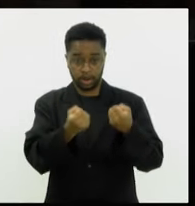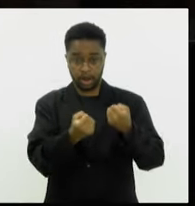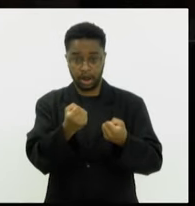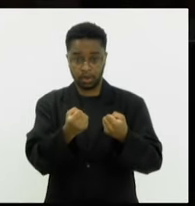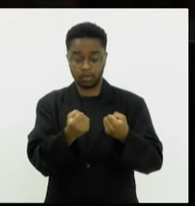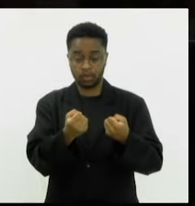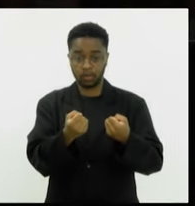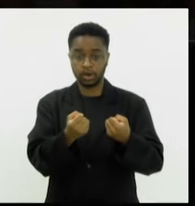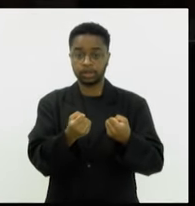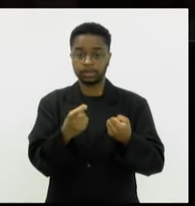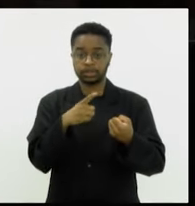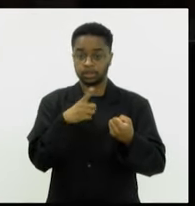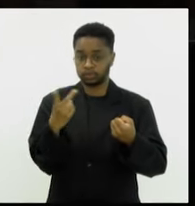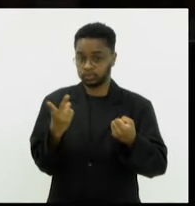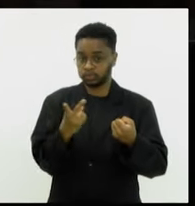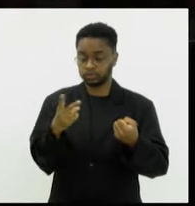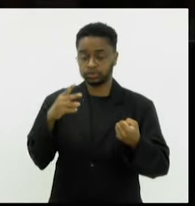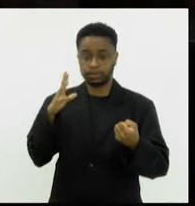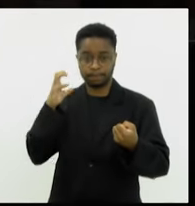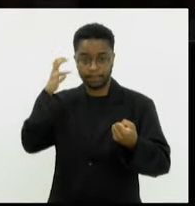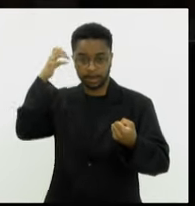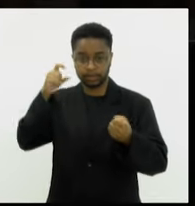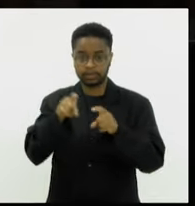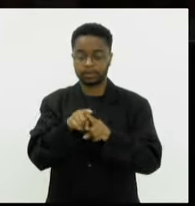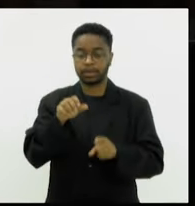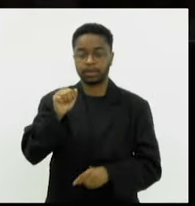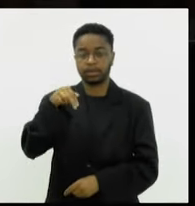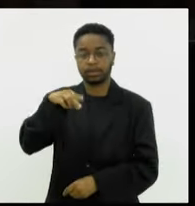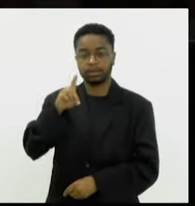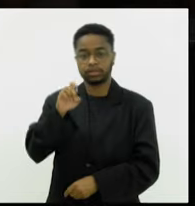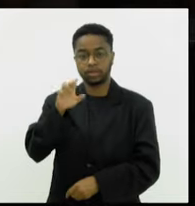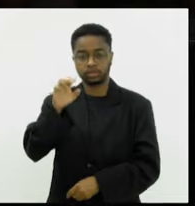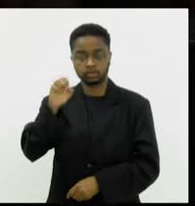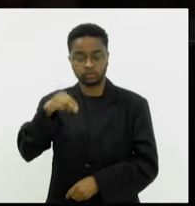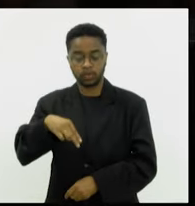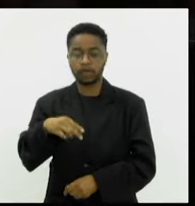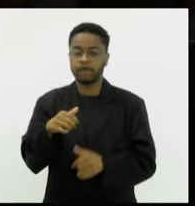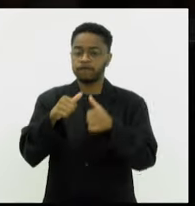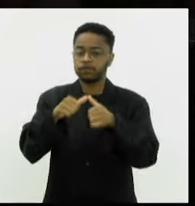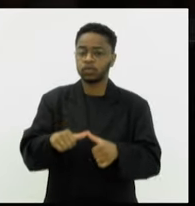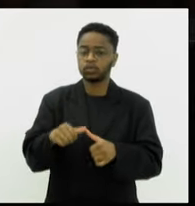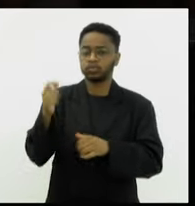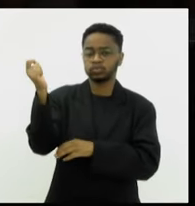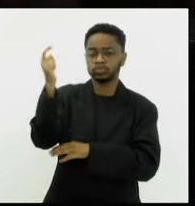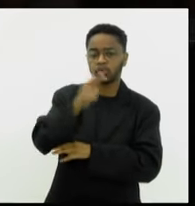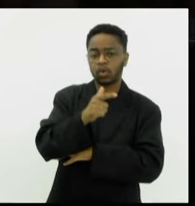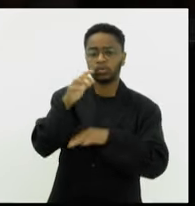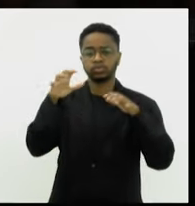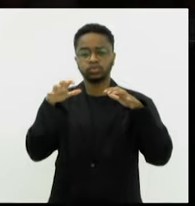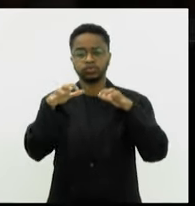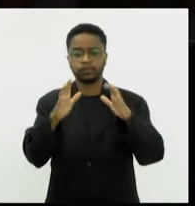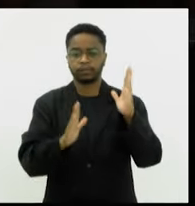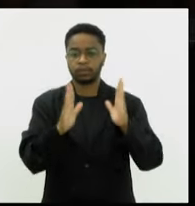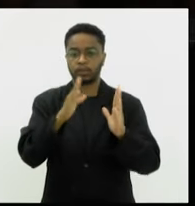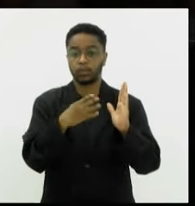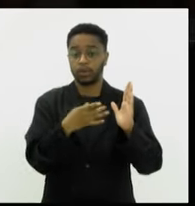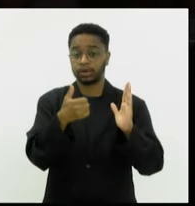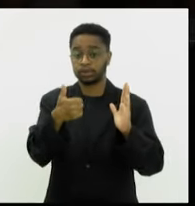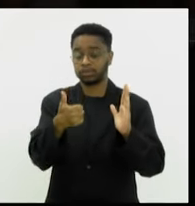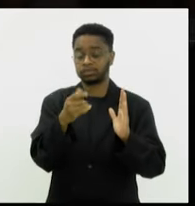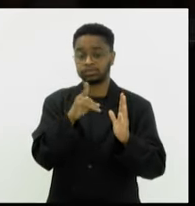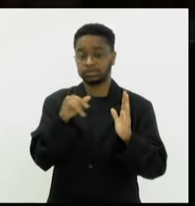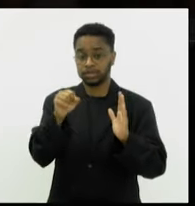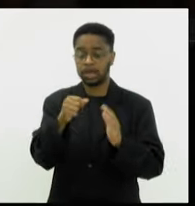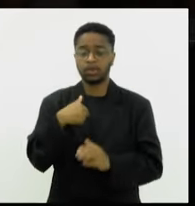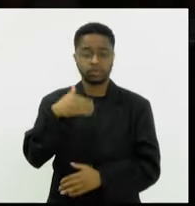assassinados Marielle e Anderson ficou exposto sob o sol, sob a chuva, durante 41 dias, sem que uma